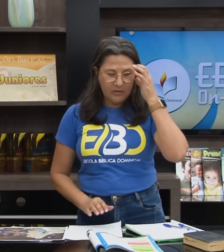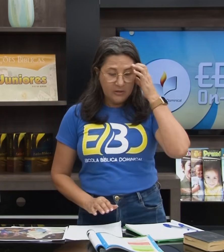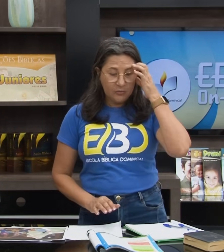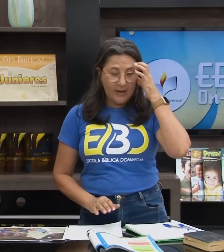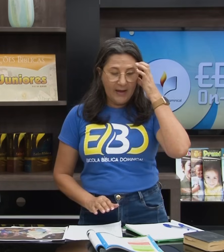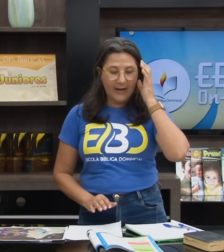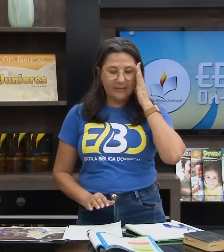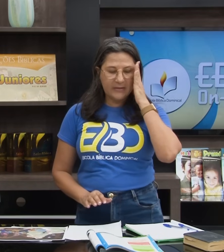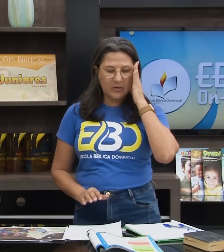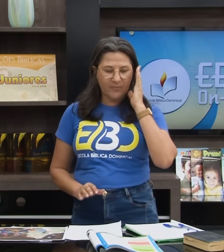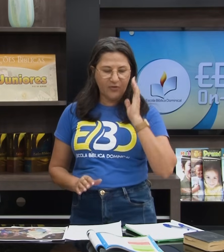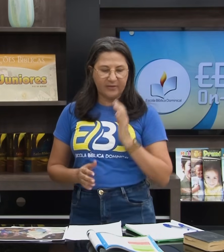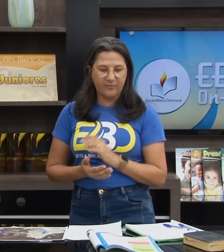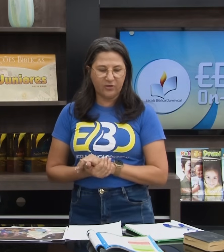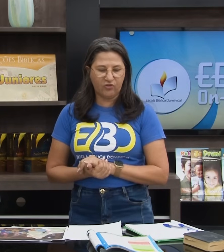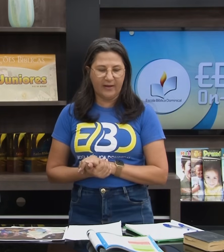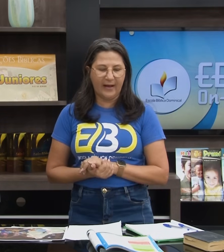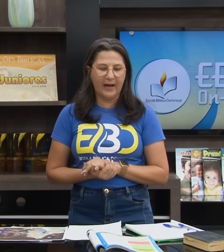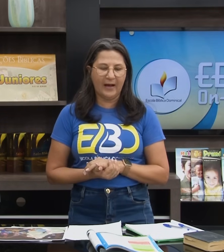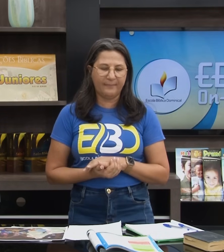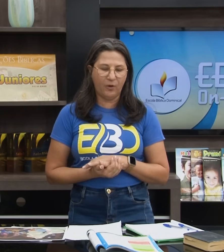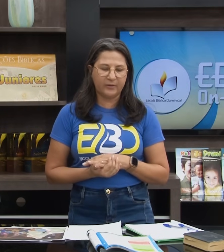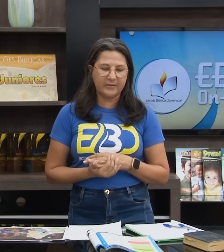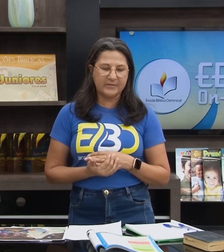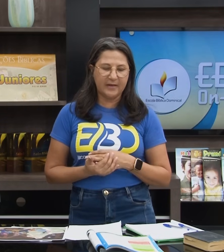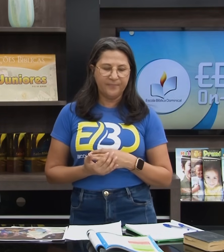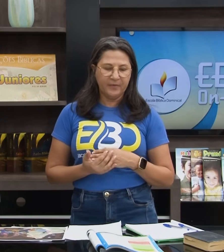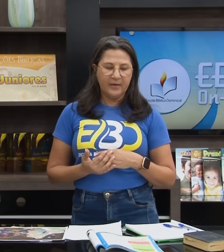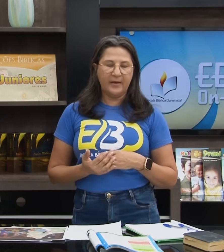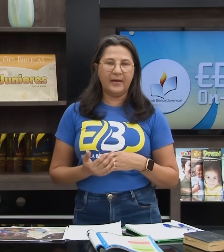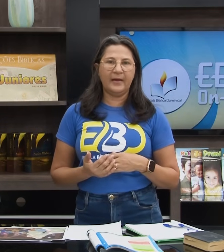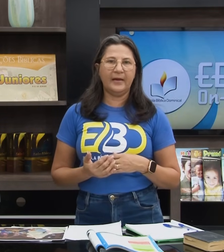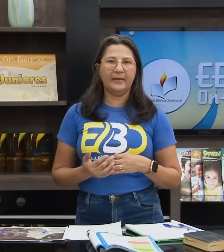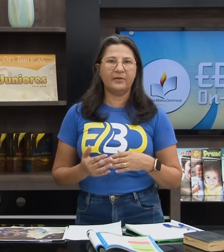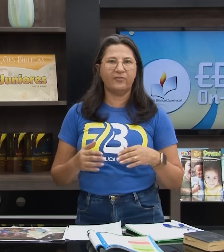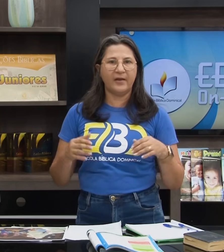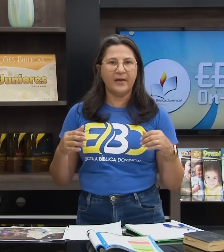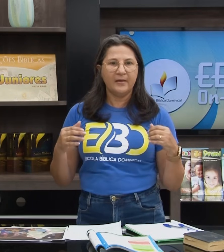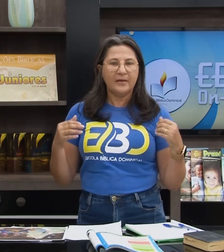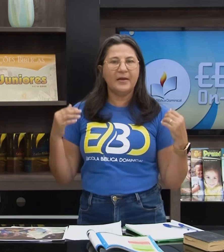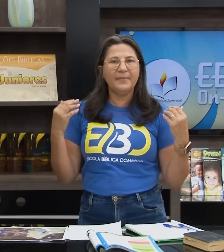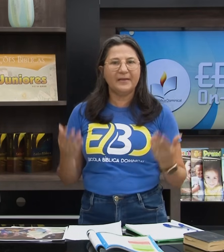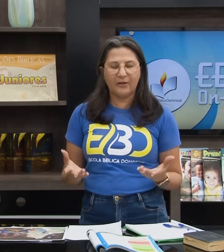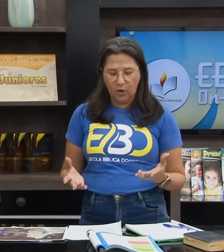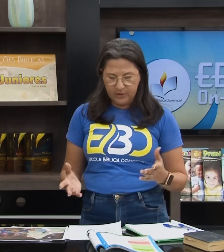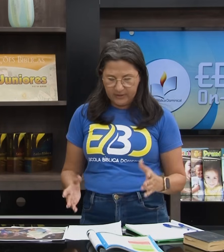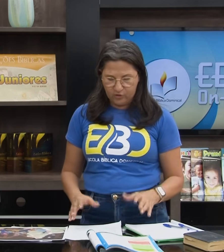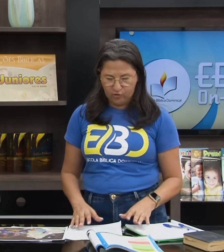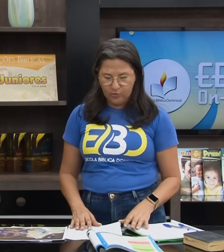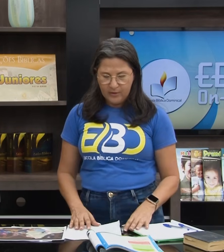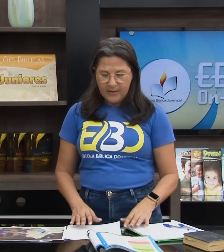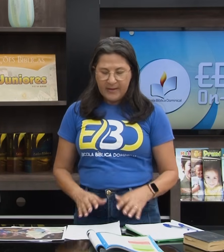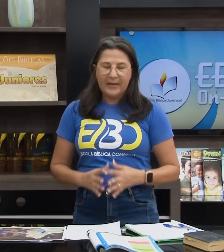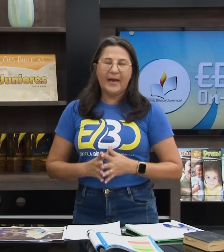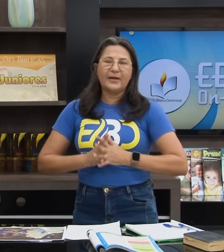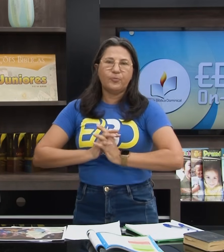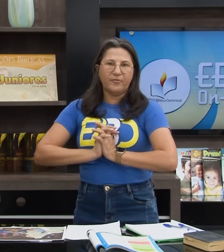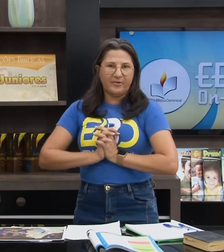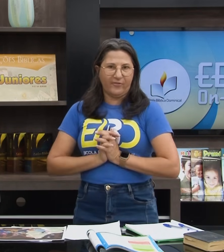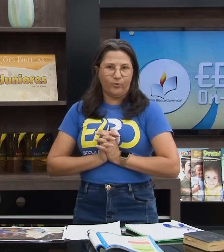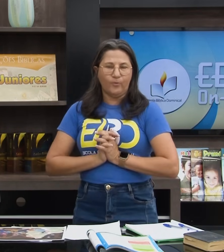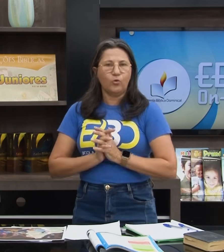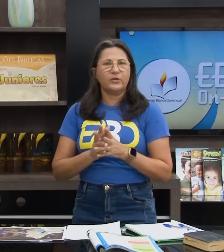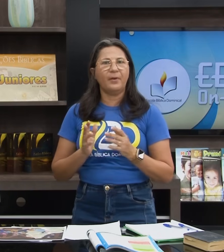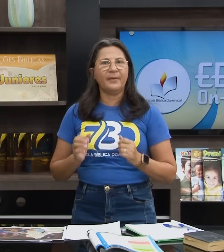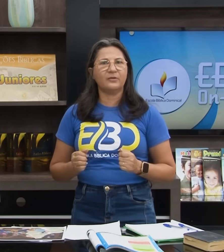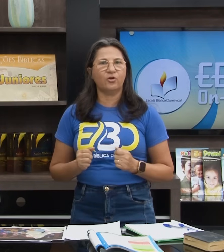de hoje não é ela tem esse objetivo destacar a importância eh de ser imitador de Cristo querido